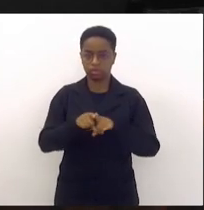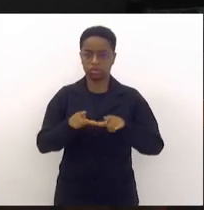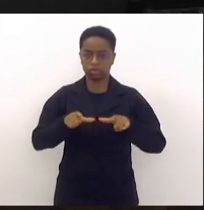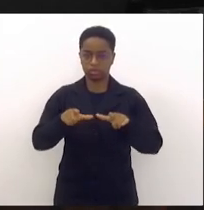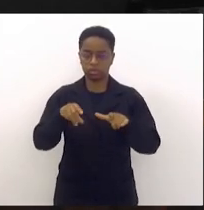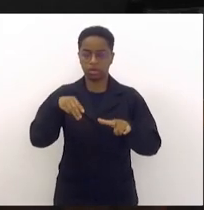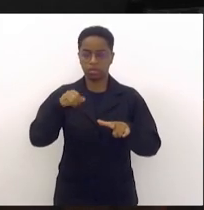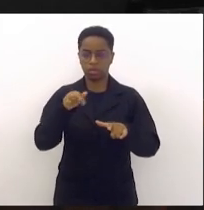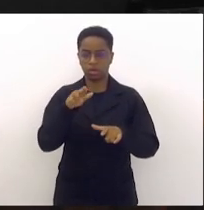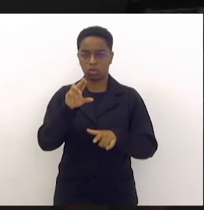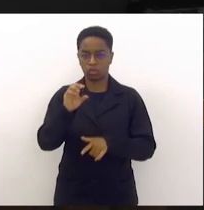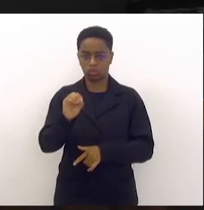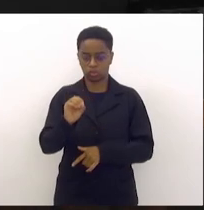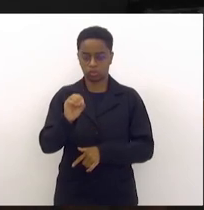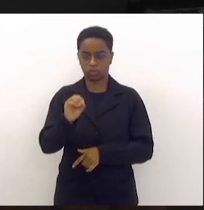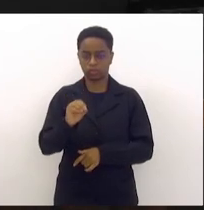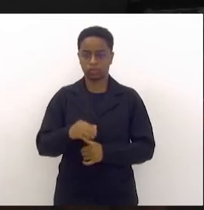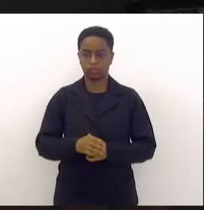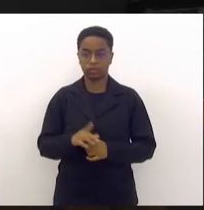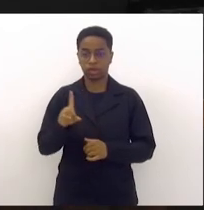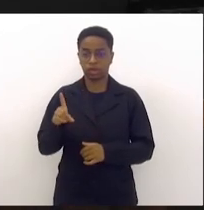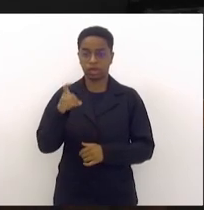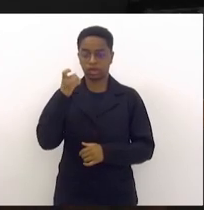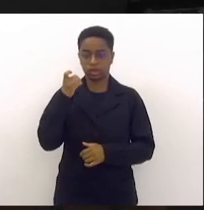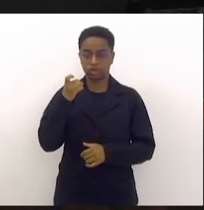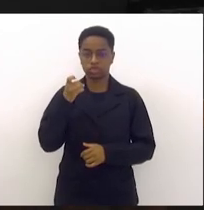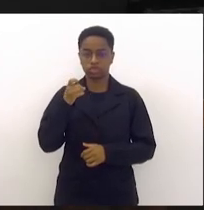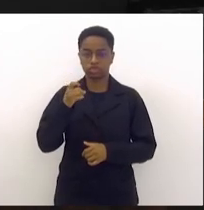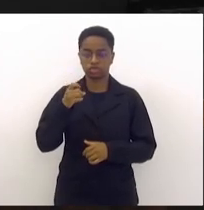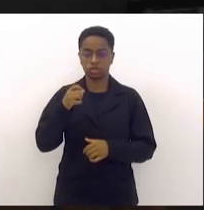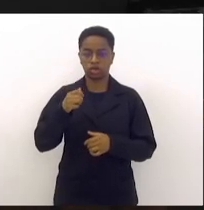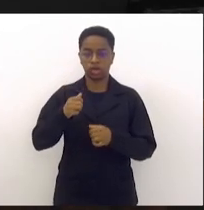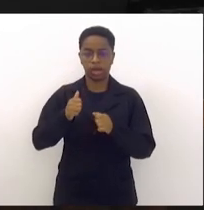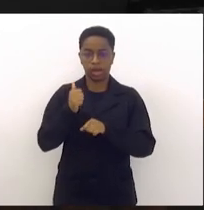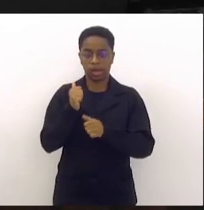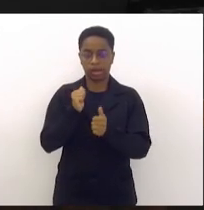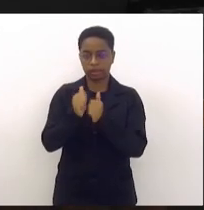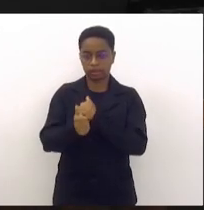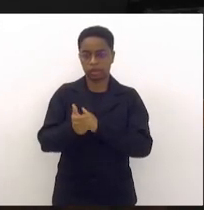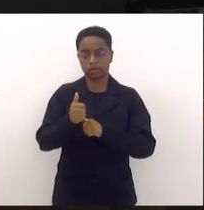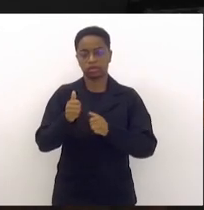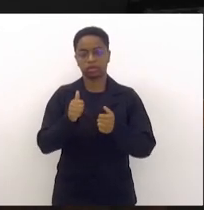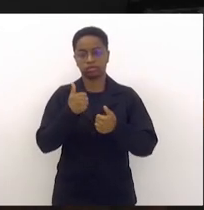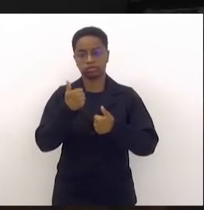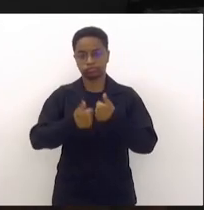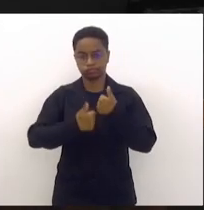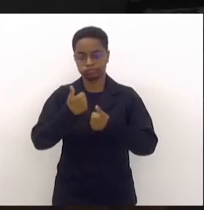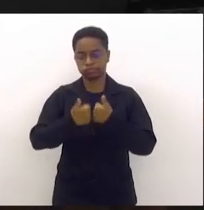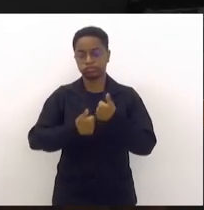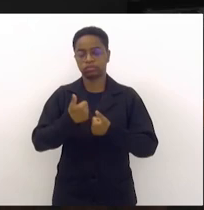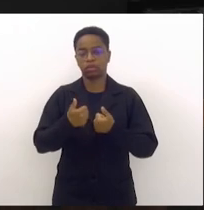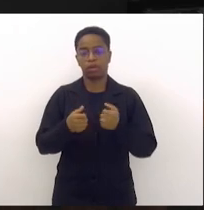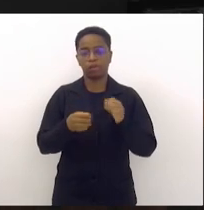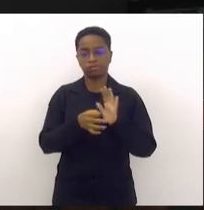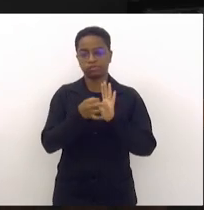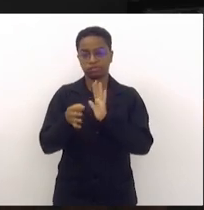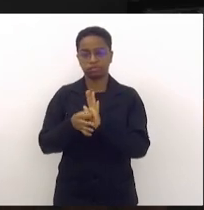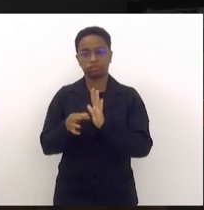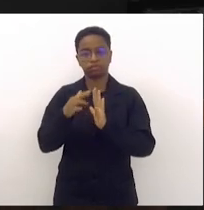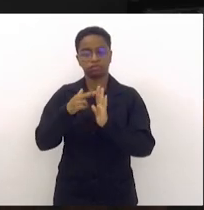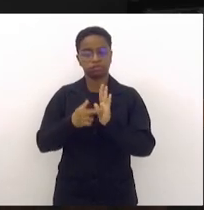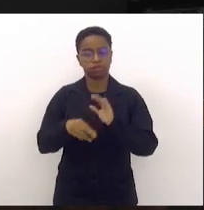Mauro Joel Carlis, ex-zagueiro do Botafogo de futebol e regata. Pareceres da comissão de normas internas, proposições